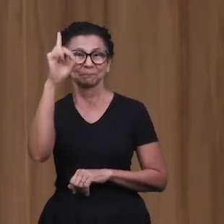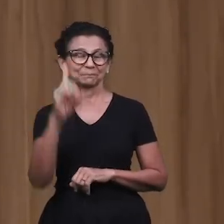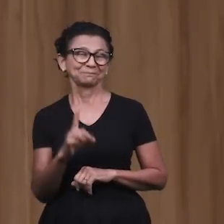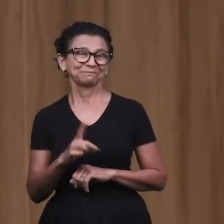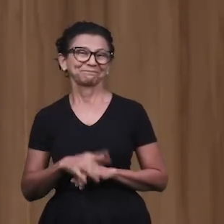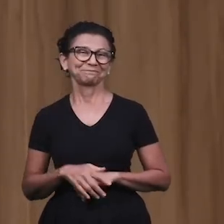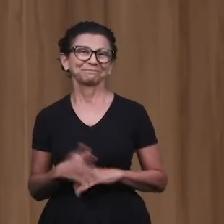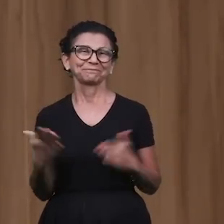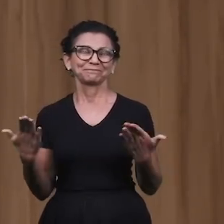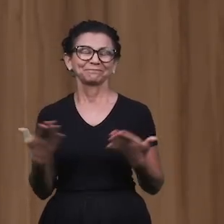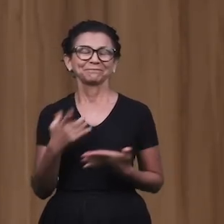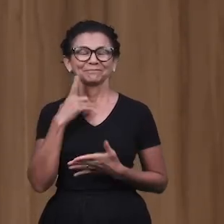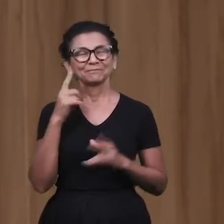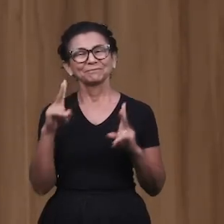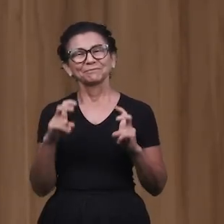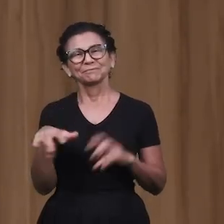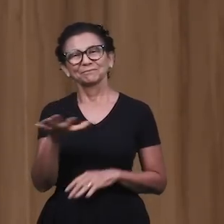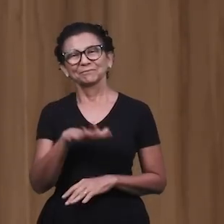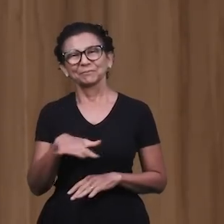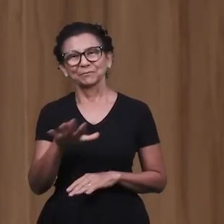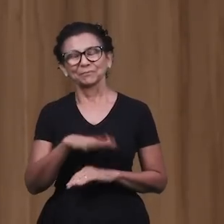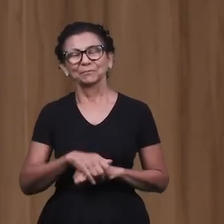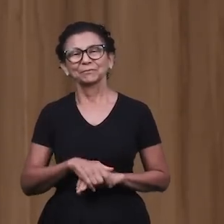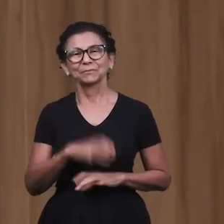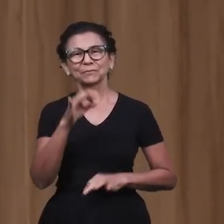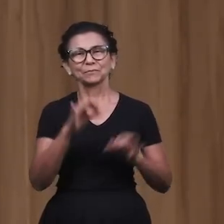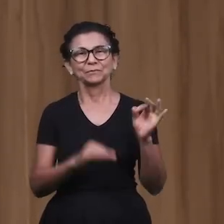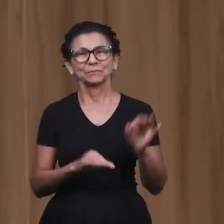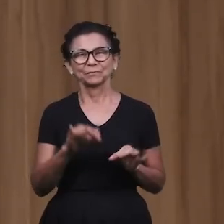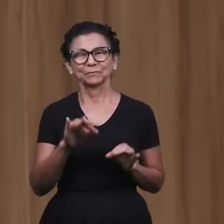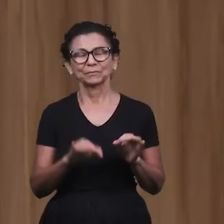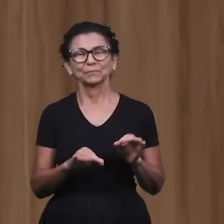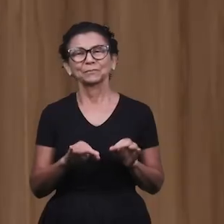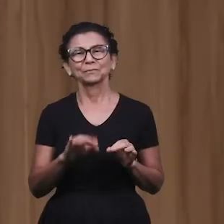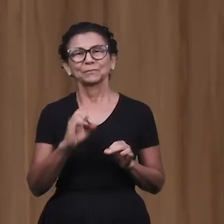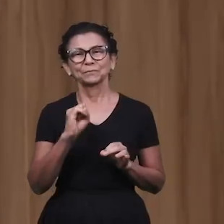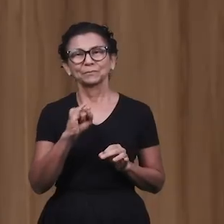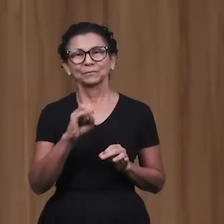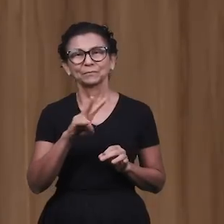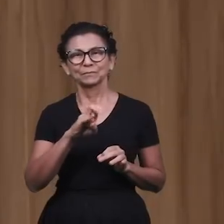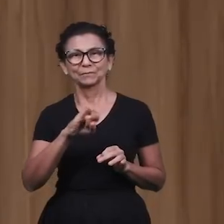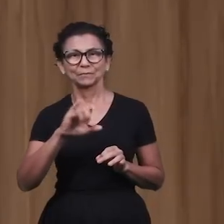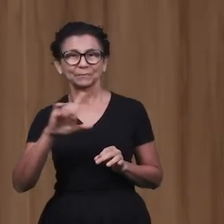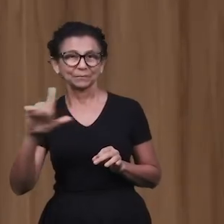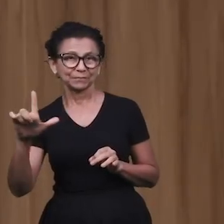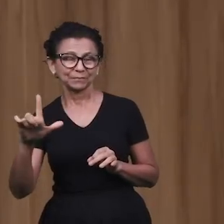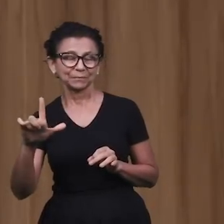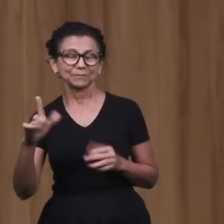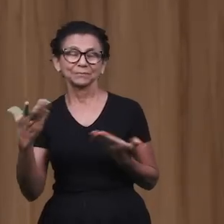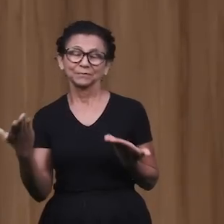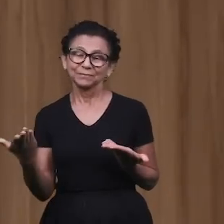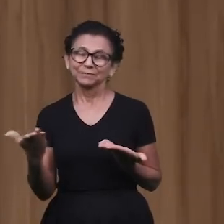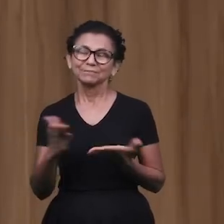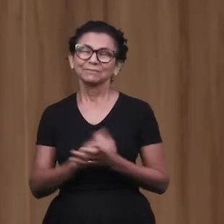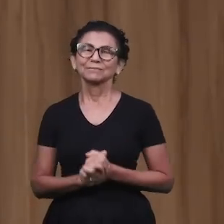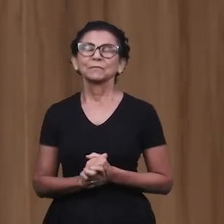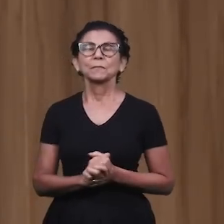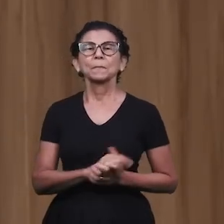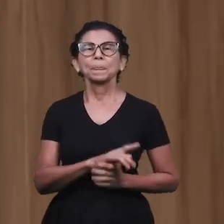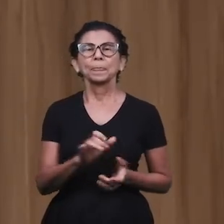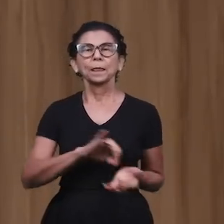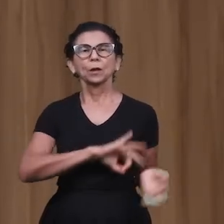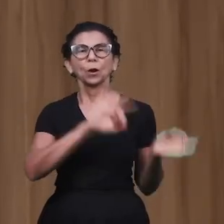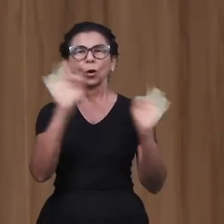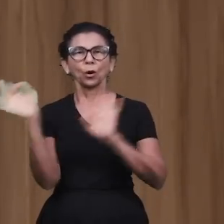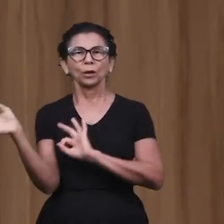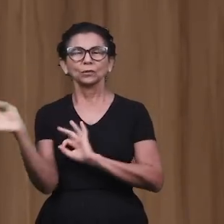Hoje falamos um pouco sobre Juizado Especial Civil. Esperamos que tenham gostado. Gostaríamos de desejar para você que nos assiste